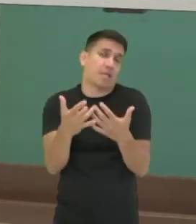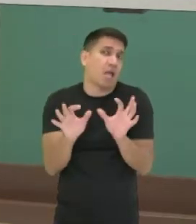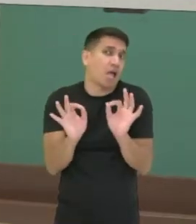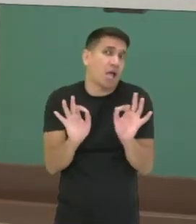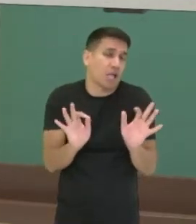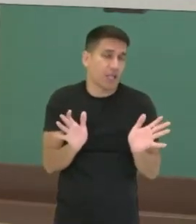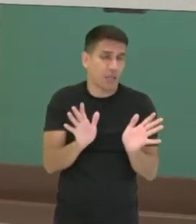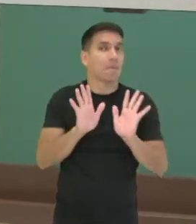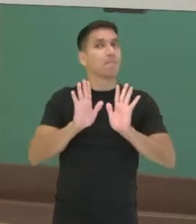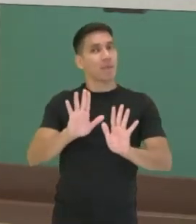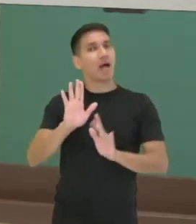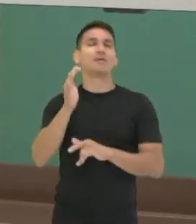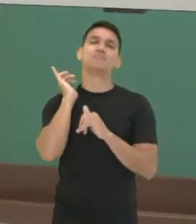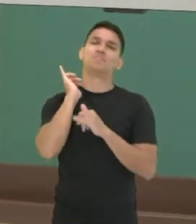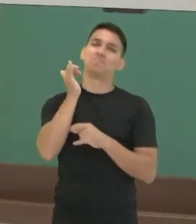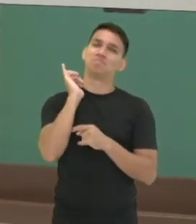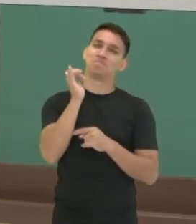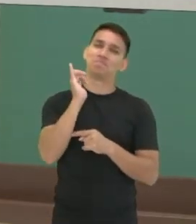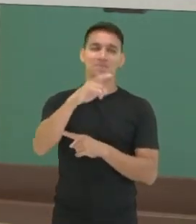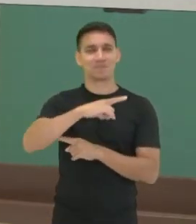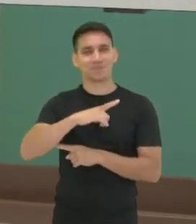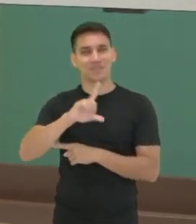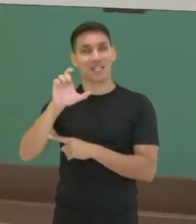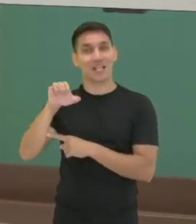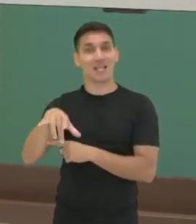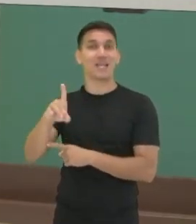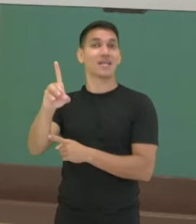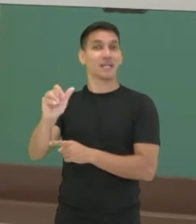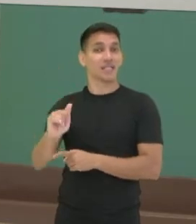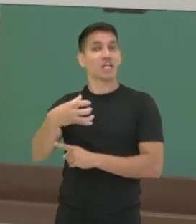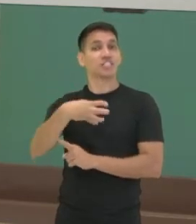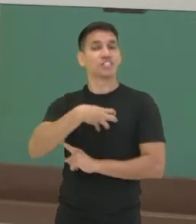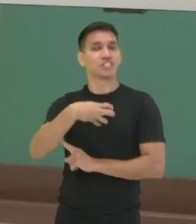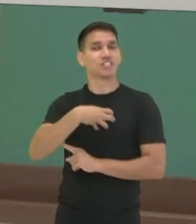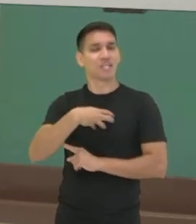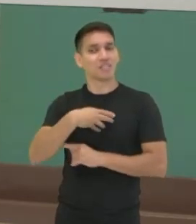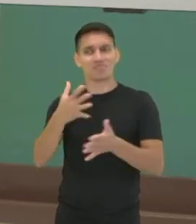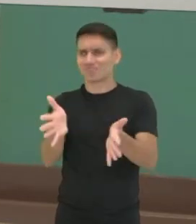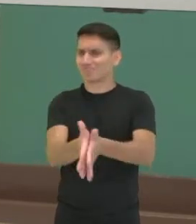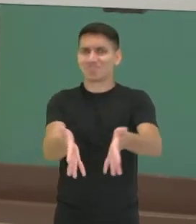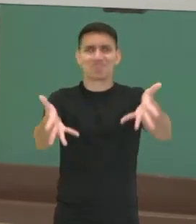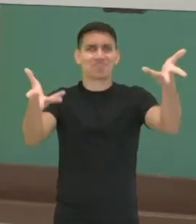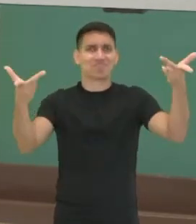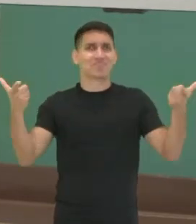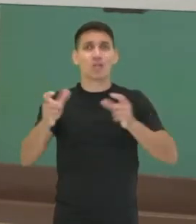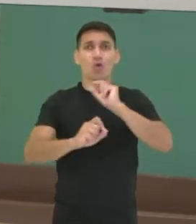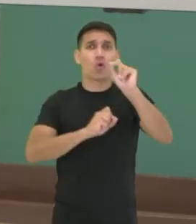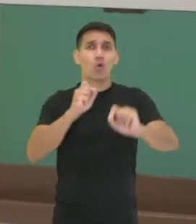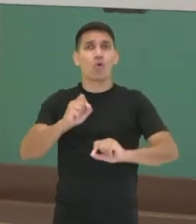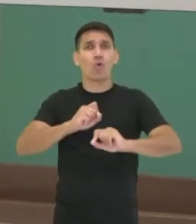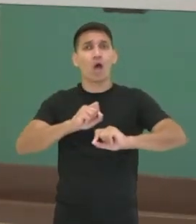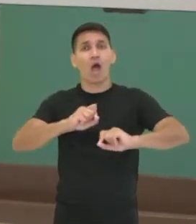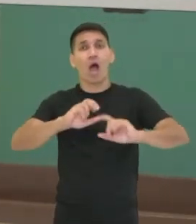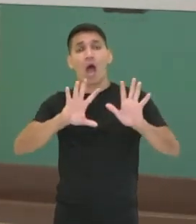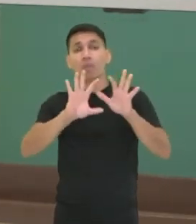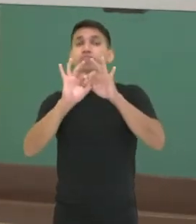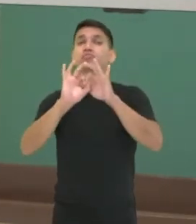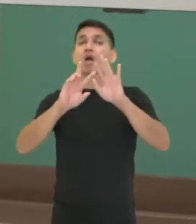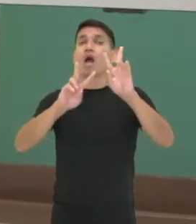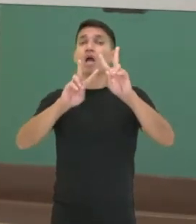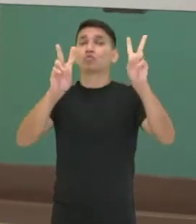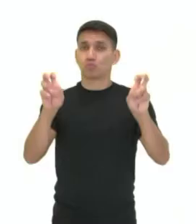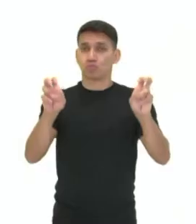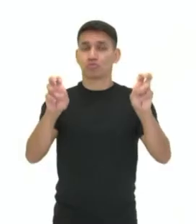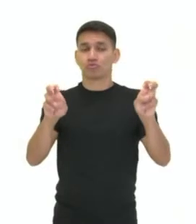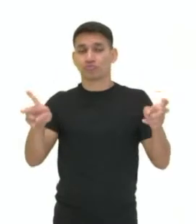nós temos as lendas. A lenda é uma forma fabulosa de explicar questões ligadas à